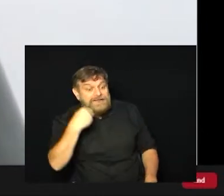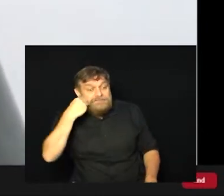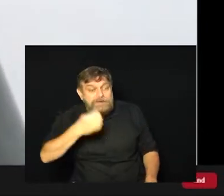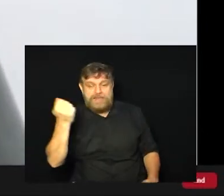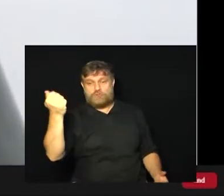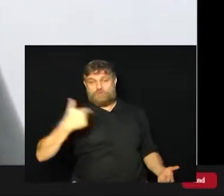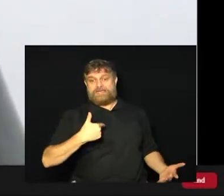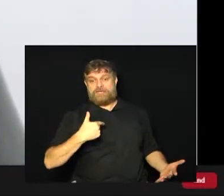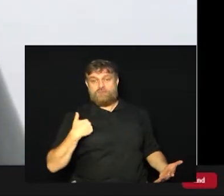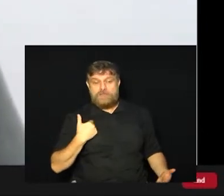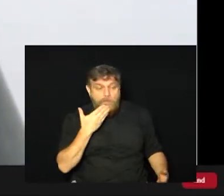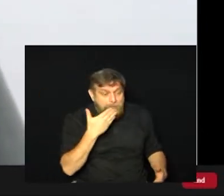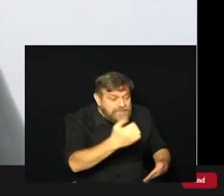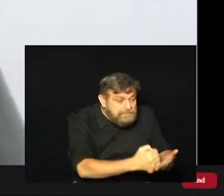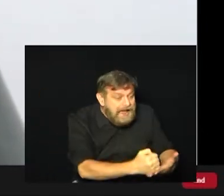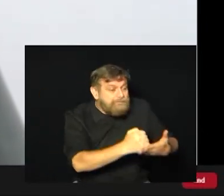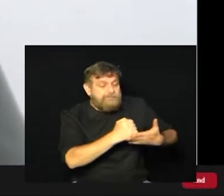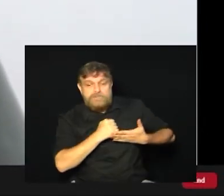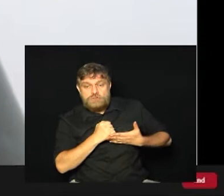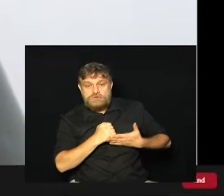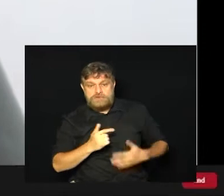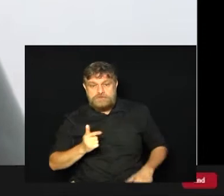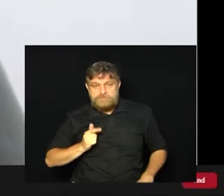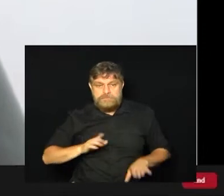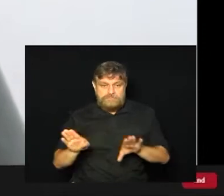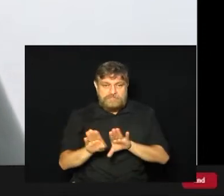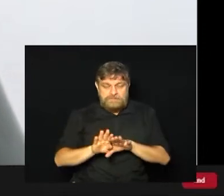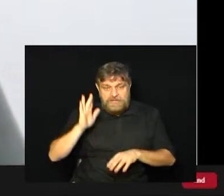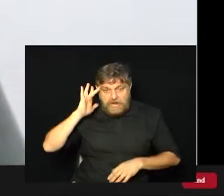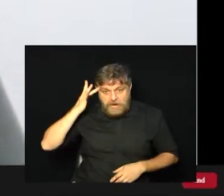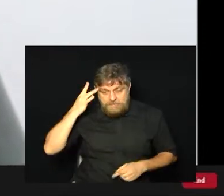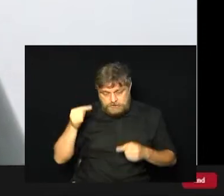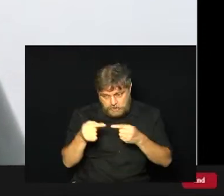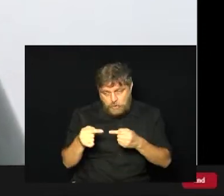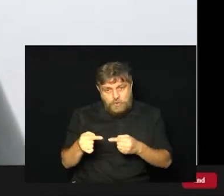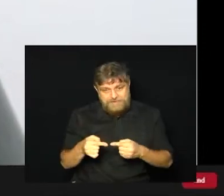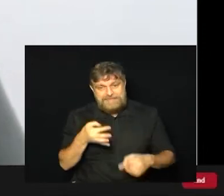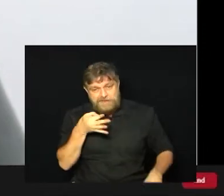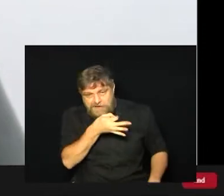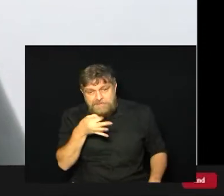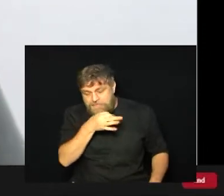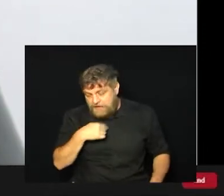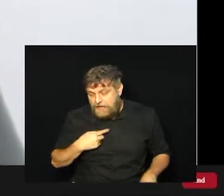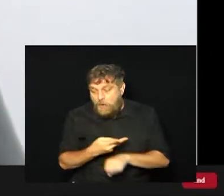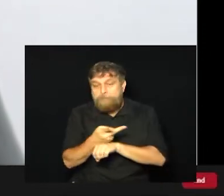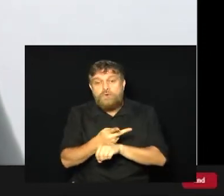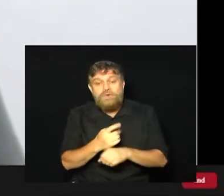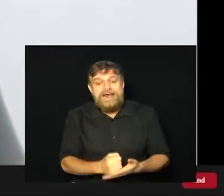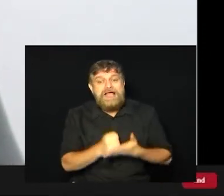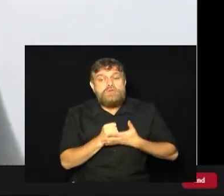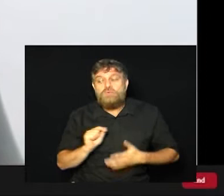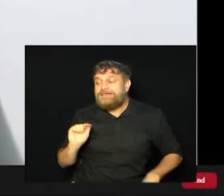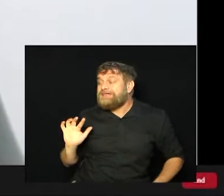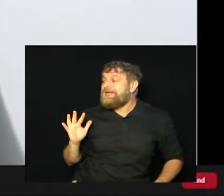buscar ajuda, né? Fora a busca de ajuda, que eu achei bem pertinente o seu comentário, Gabriel, essa questão do que